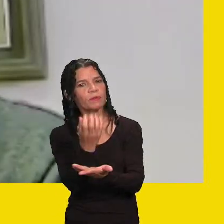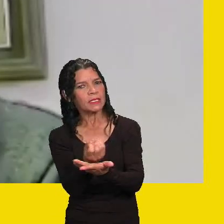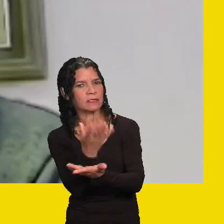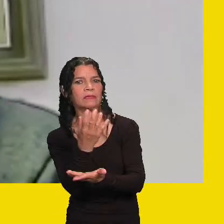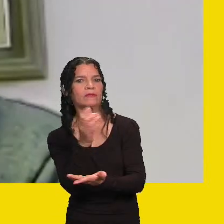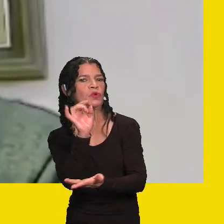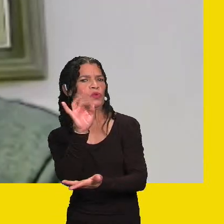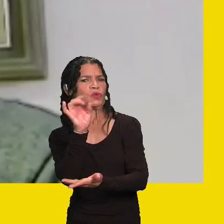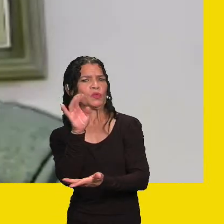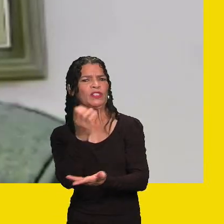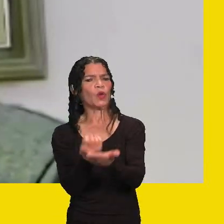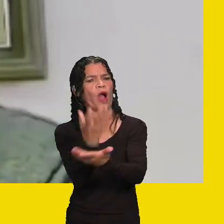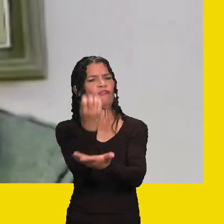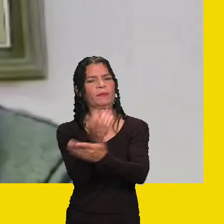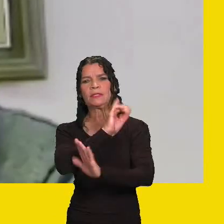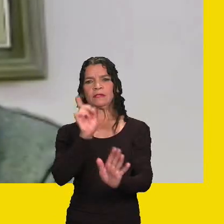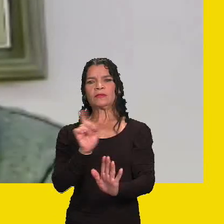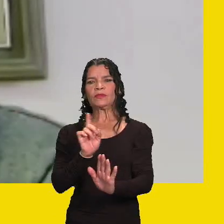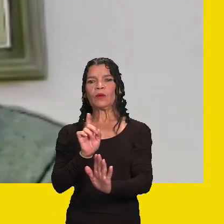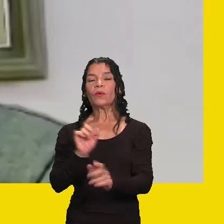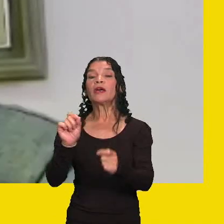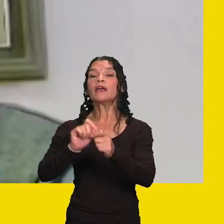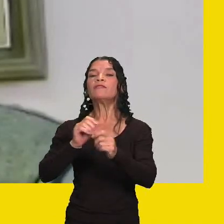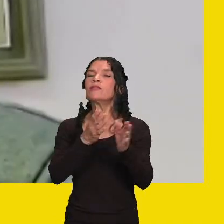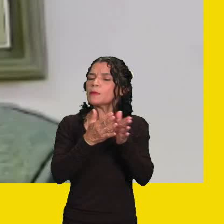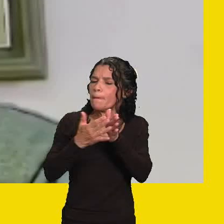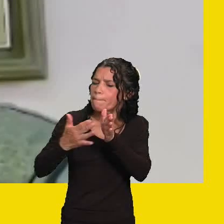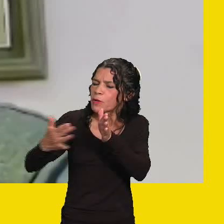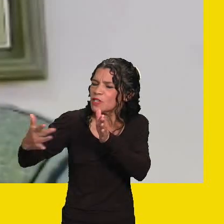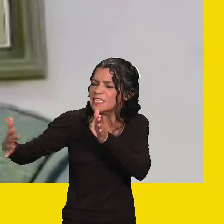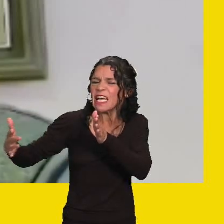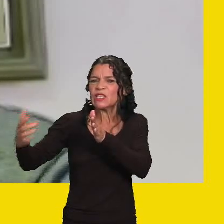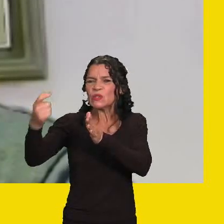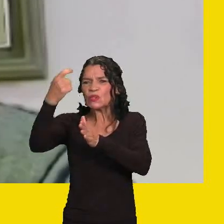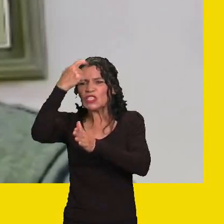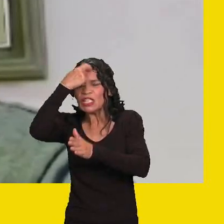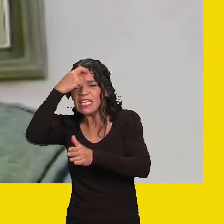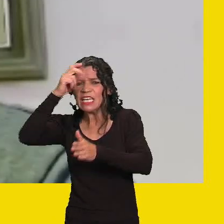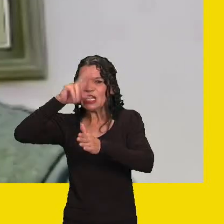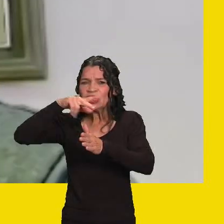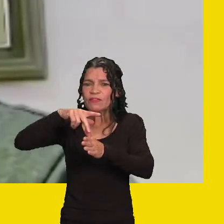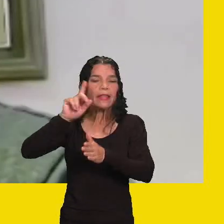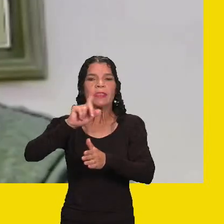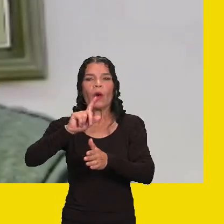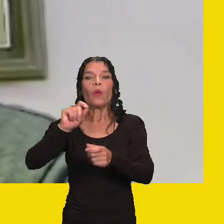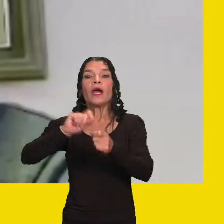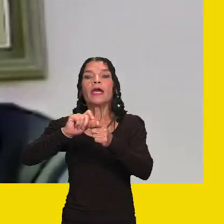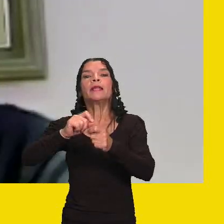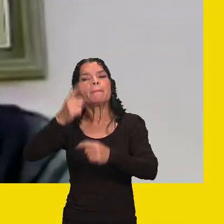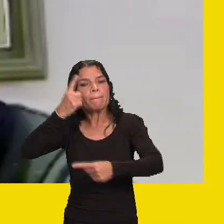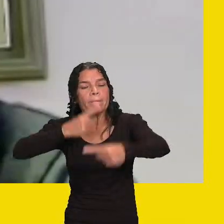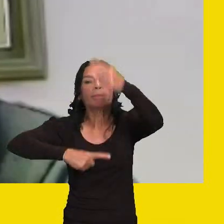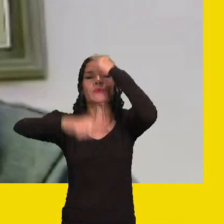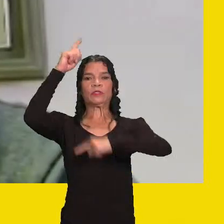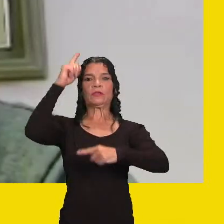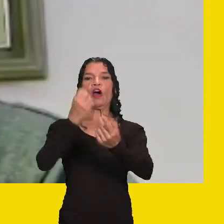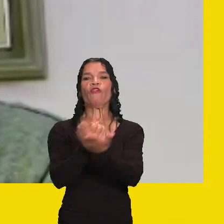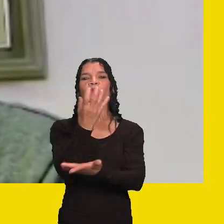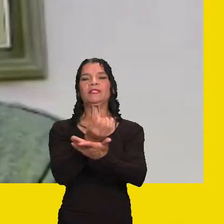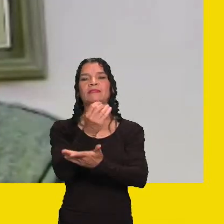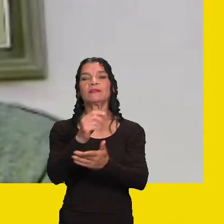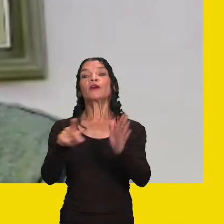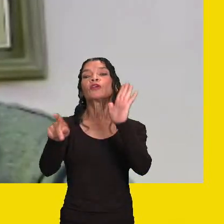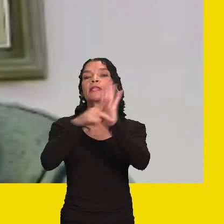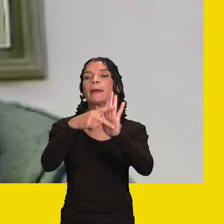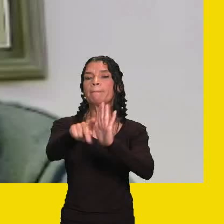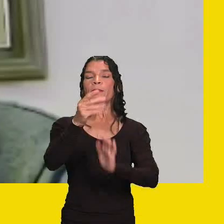só a alfabetização, um processo de decodificação, mas ele produz alfabetizações a partir do momento que ele é